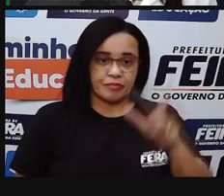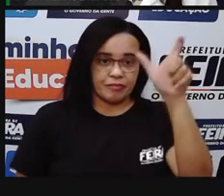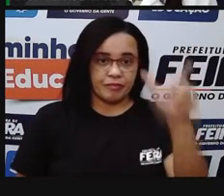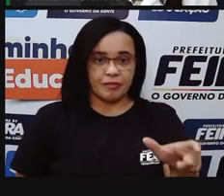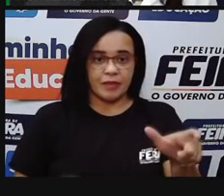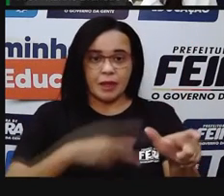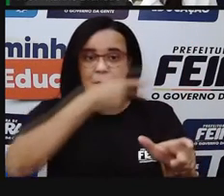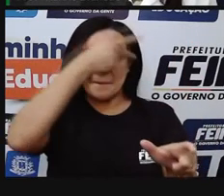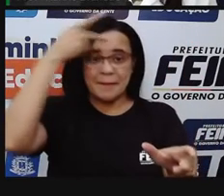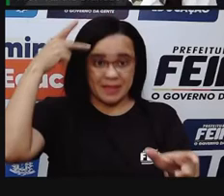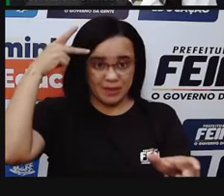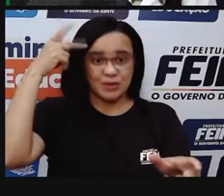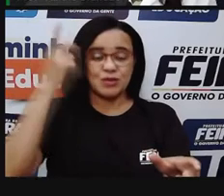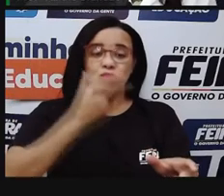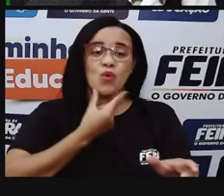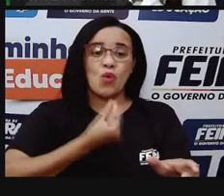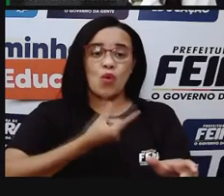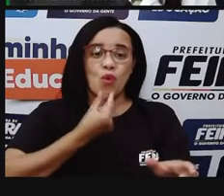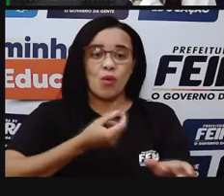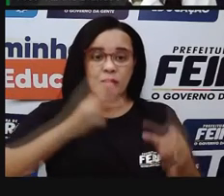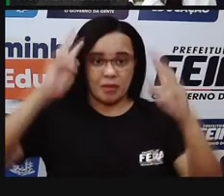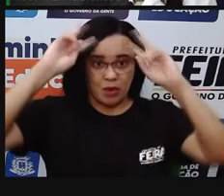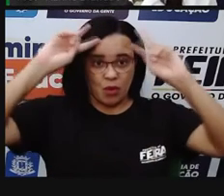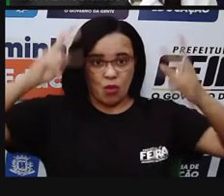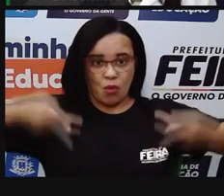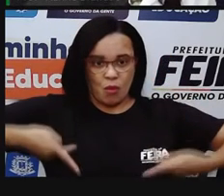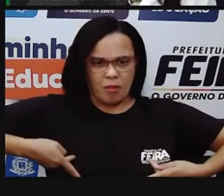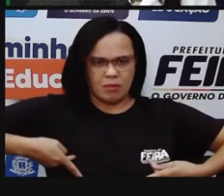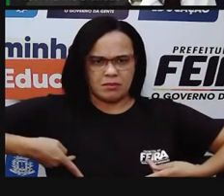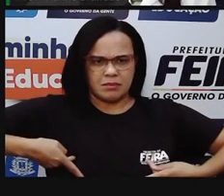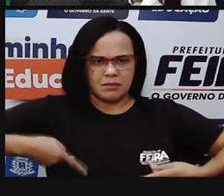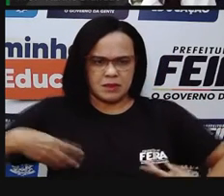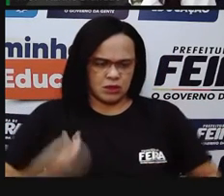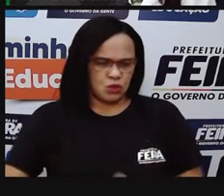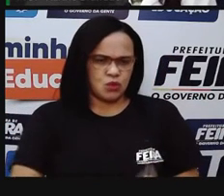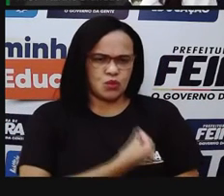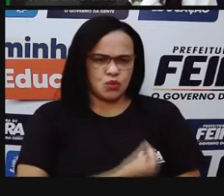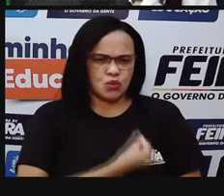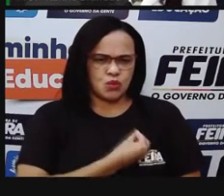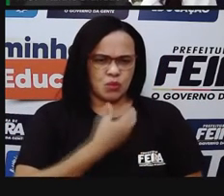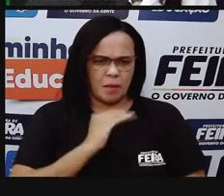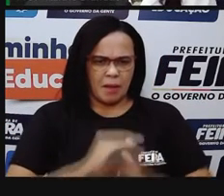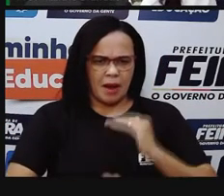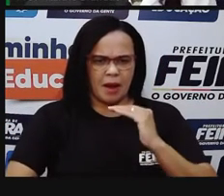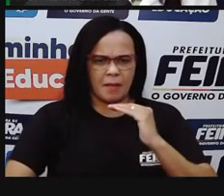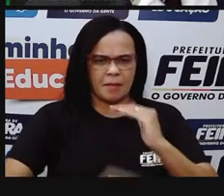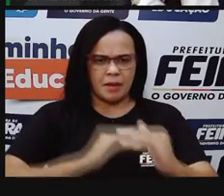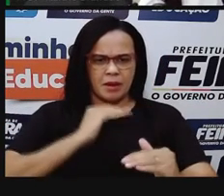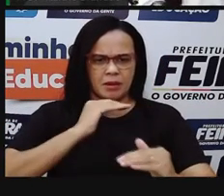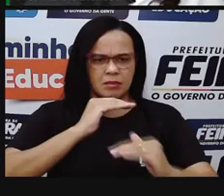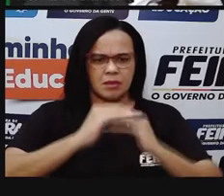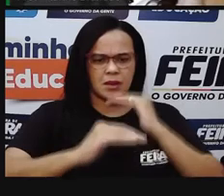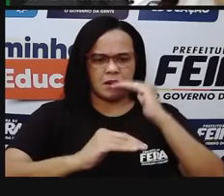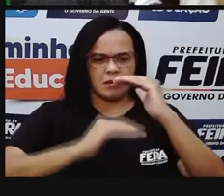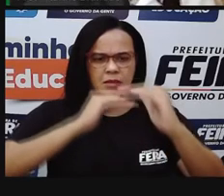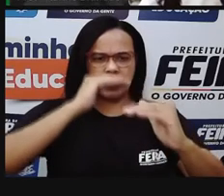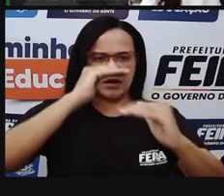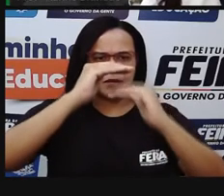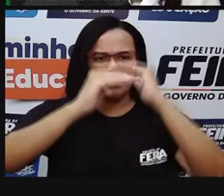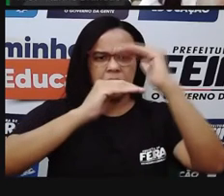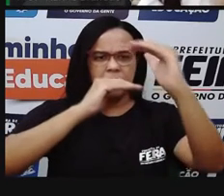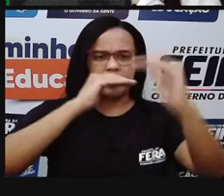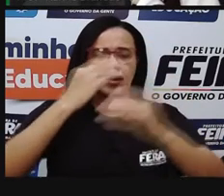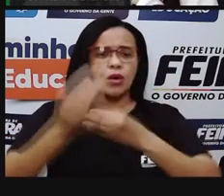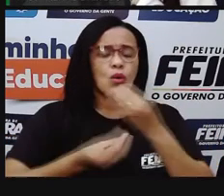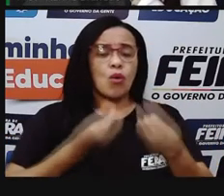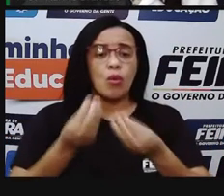humano e o seu desenvolvimento, seu ciclo de vida, né, suas fases da vida. O que que acontece? De uma maneira geral,